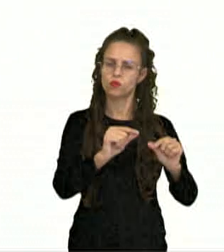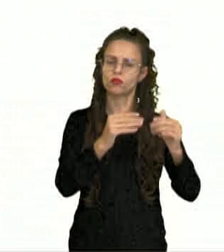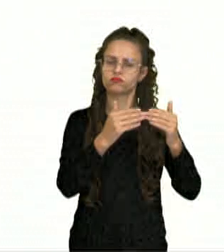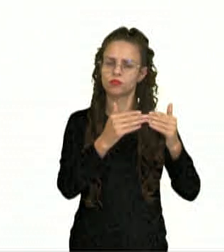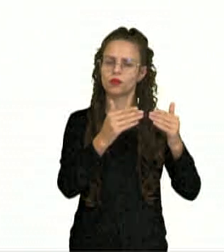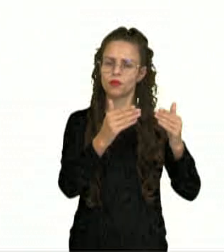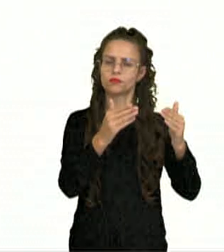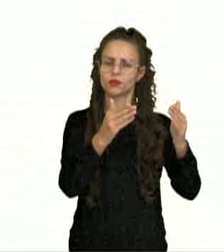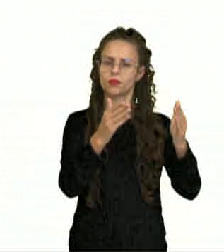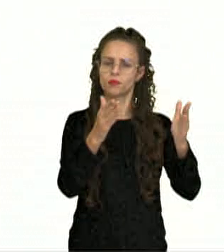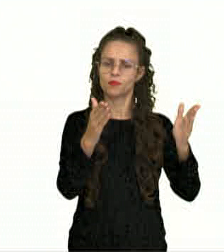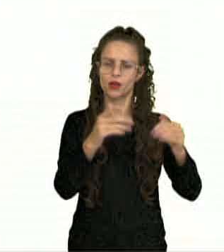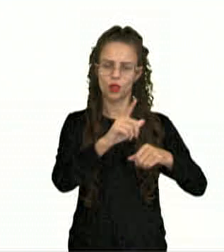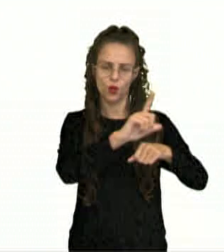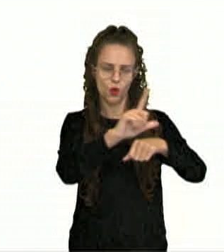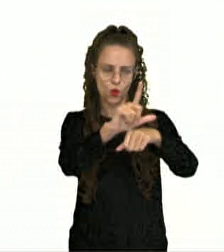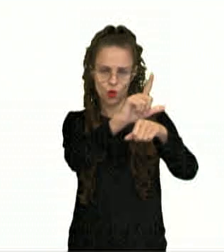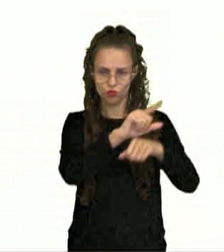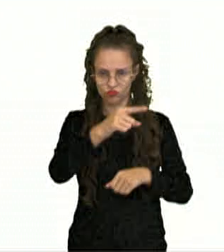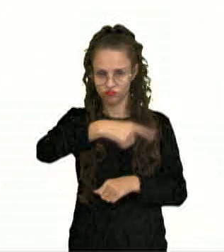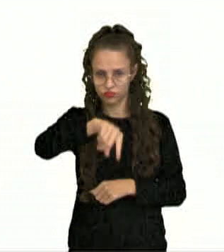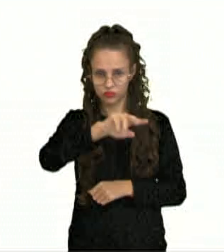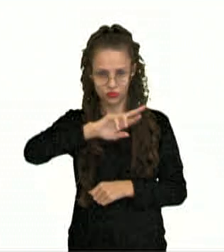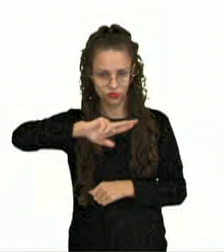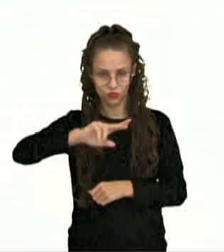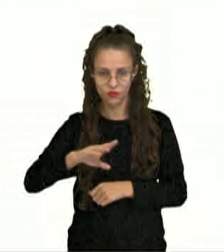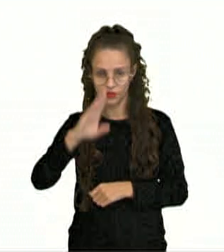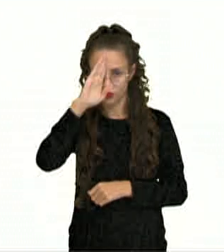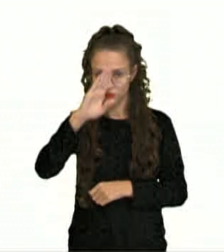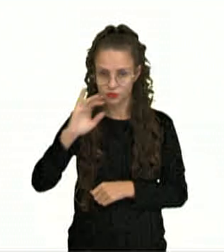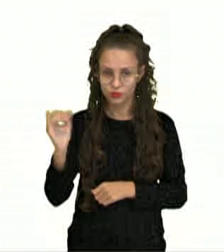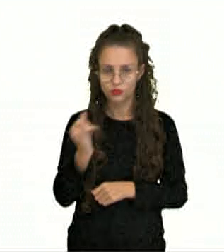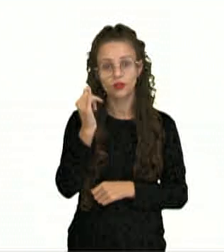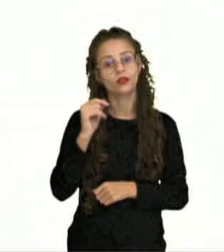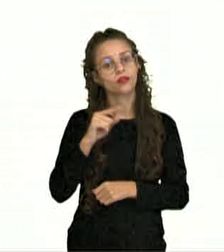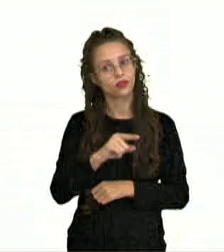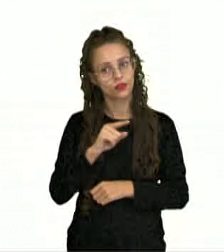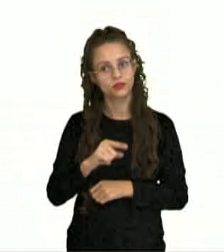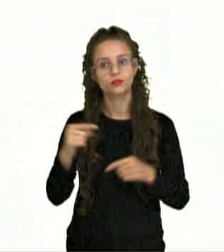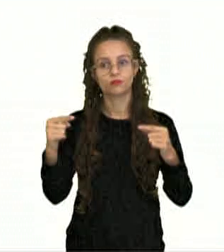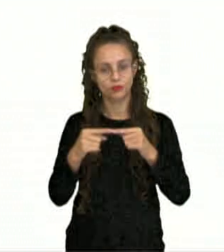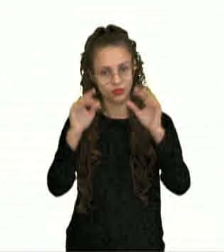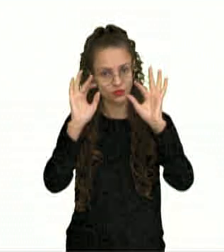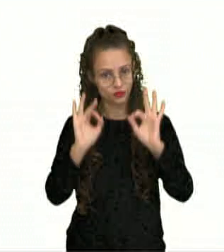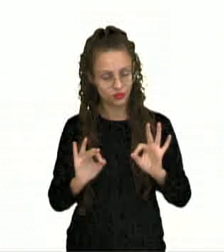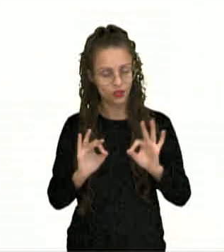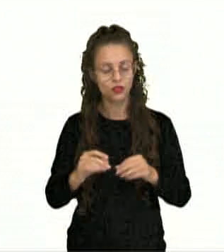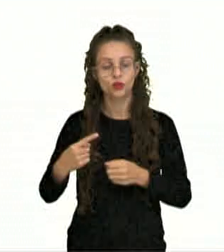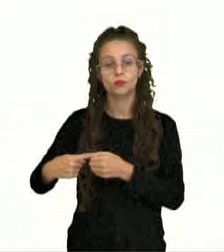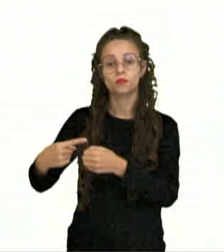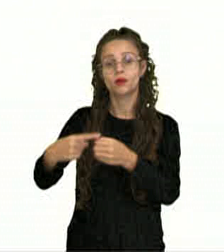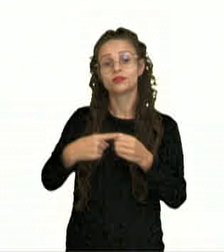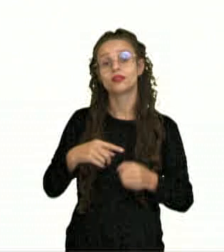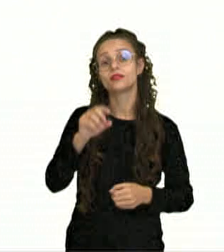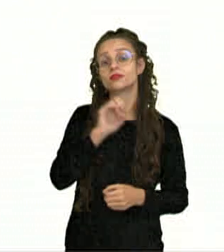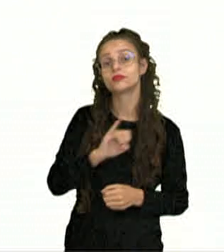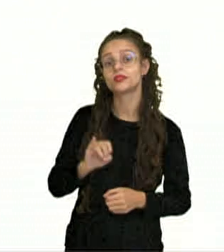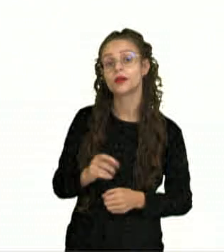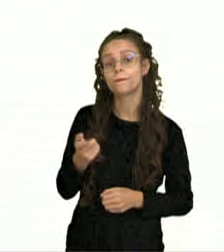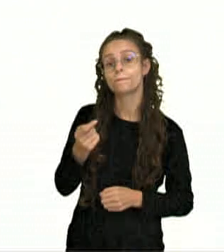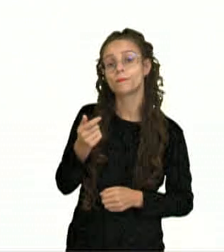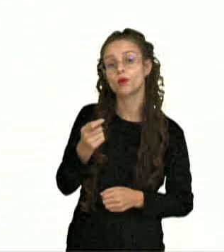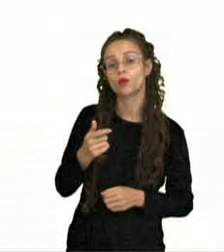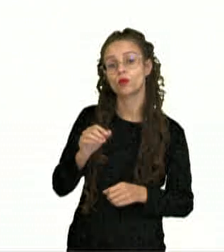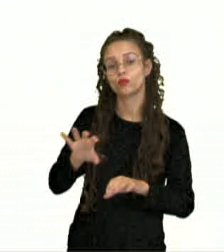reabertura do comércio e outras atividades não essenciais se mostra adequado para as cidades com nenhum ou